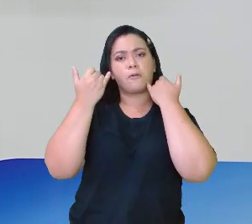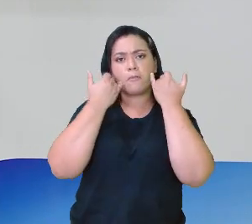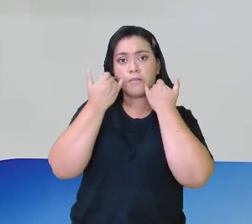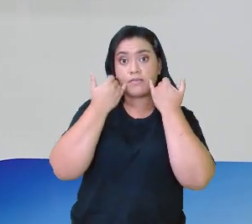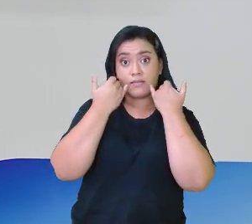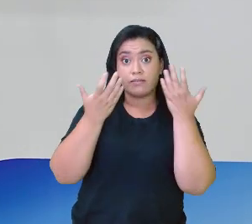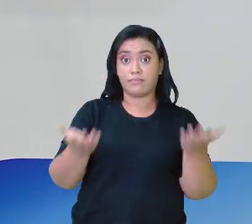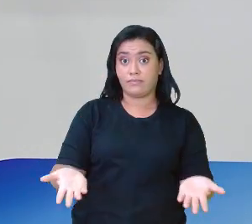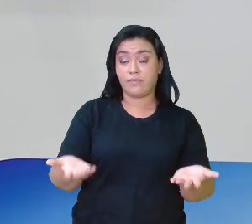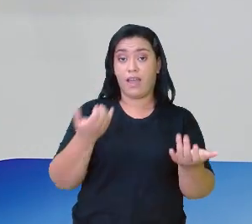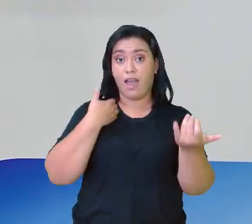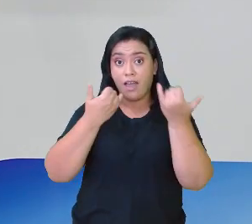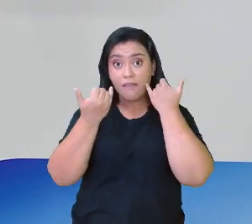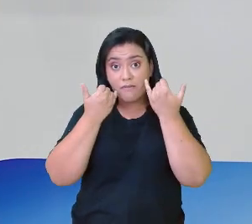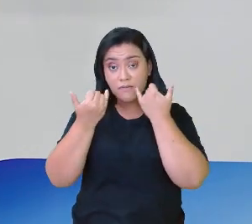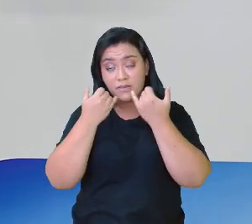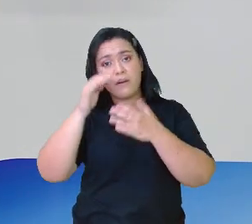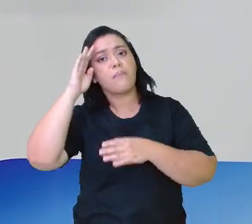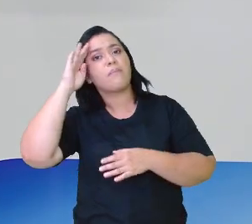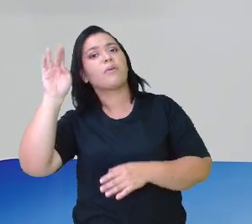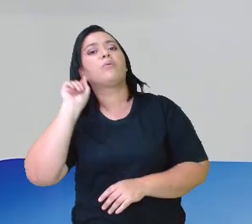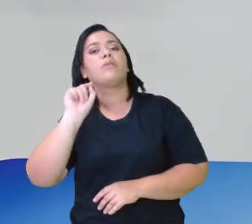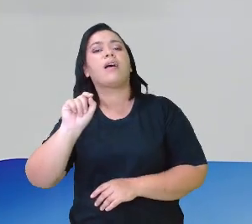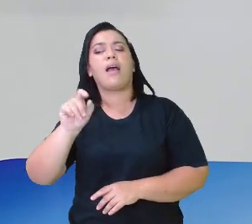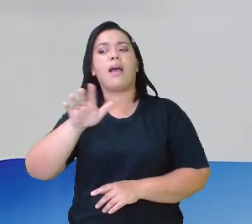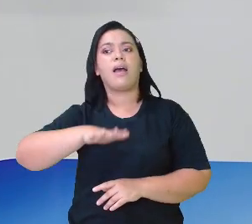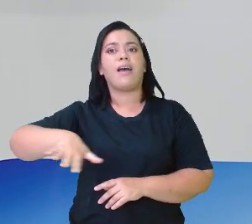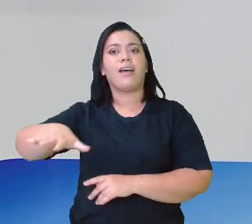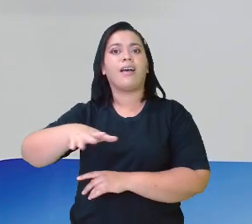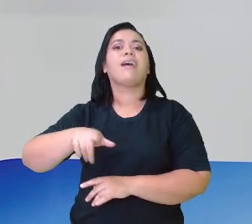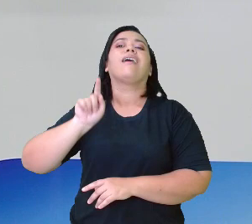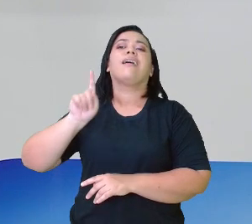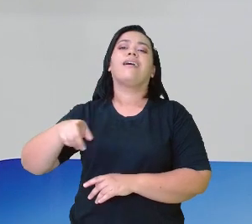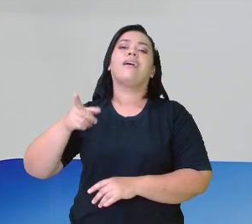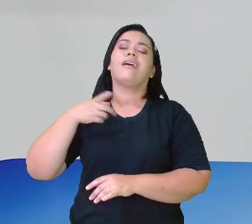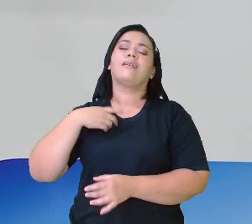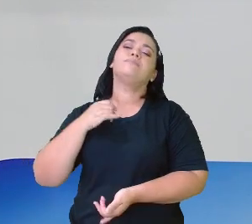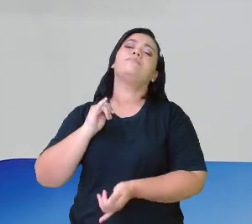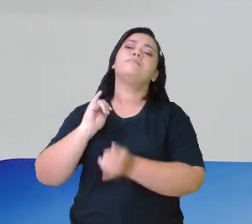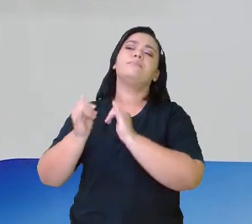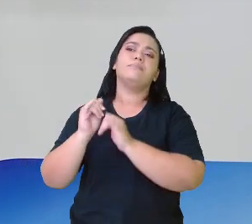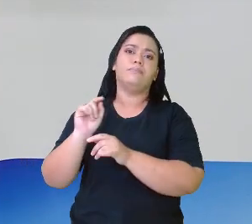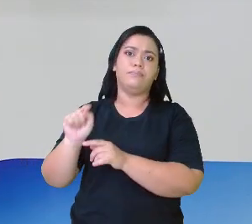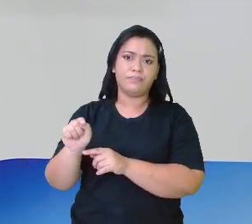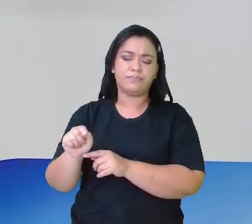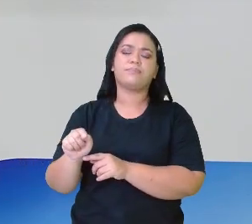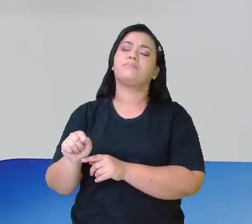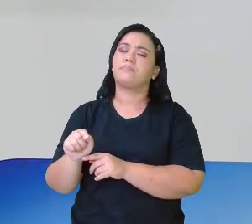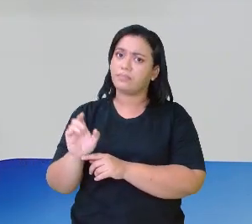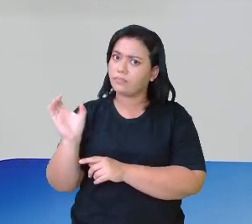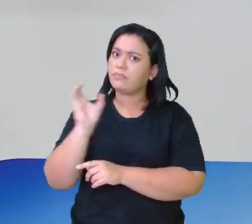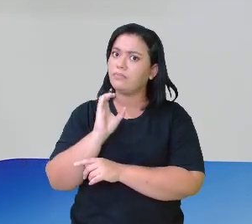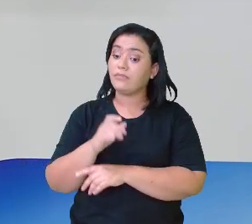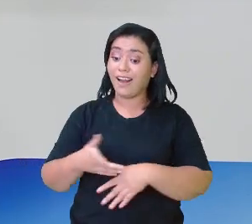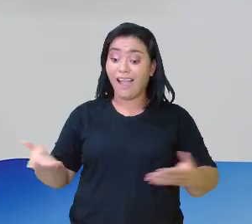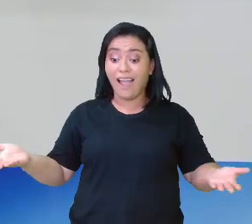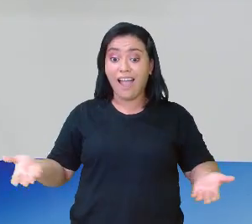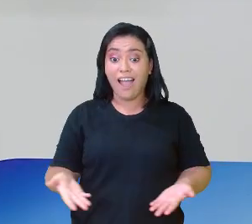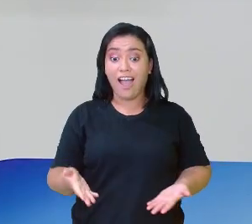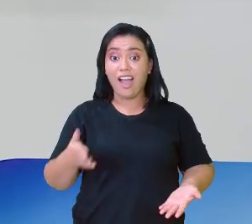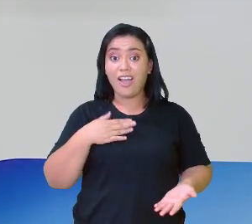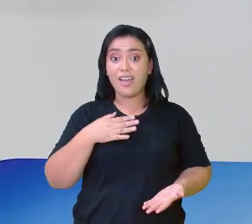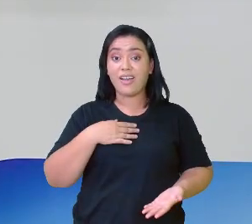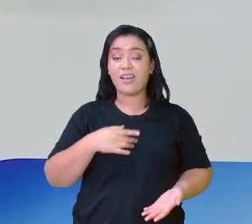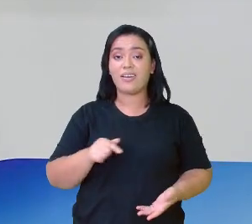A informação, e principalmente no âmbito digital, que está cada vez mais rápido também. Eu estou aqui no centro